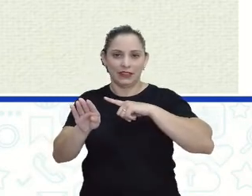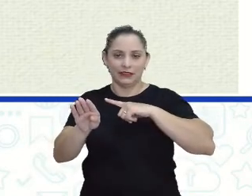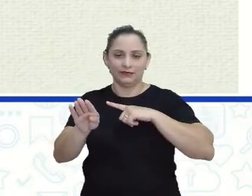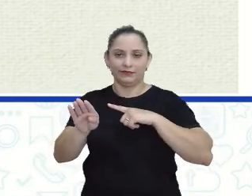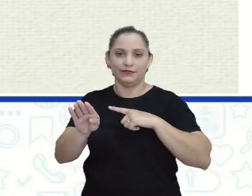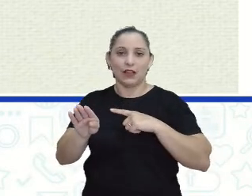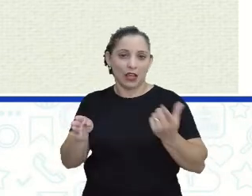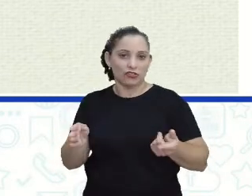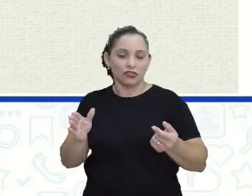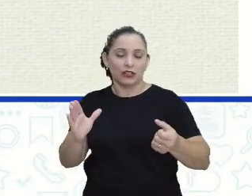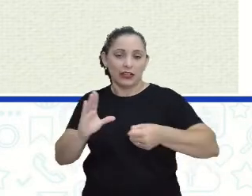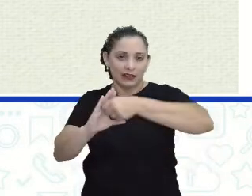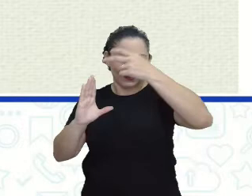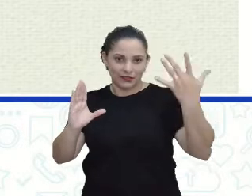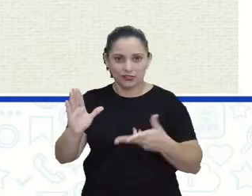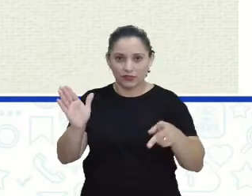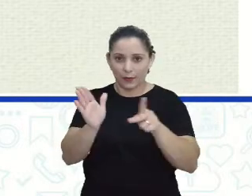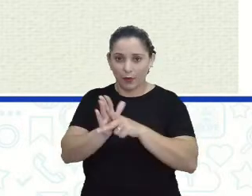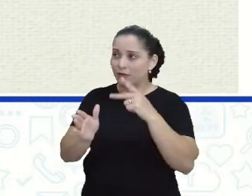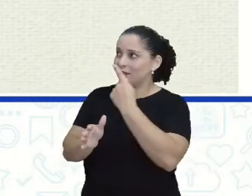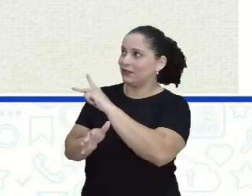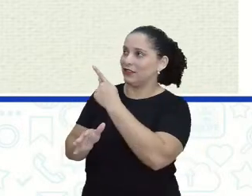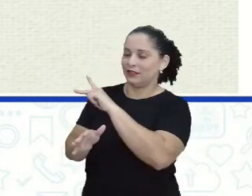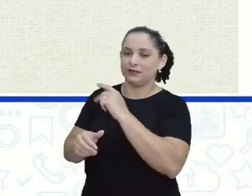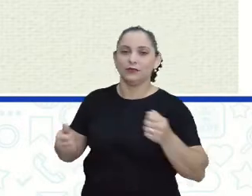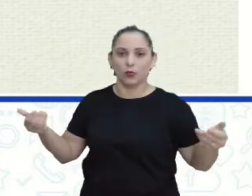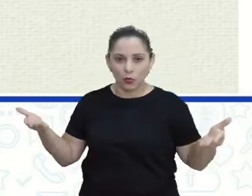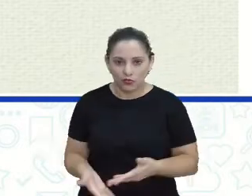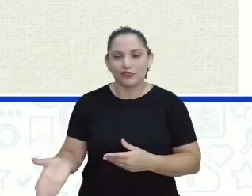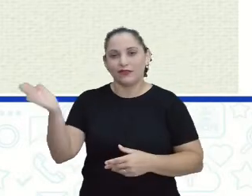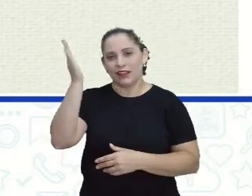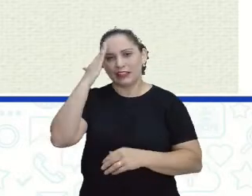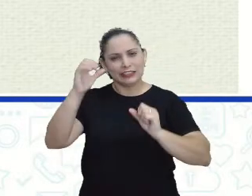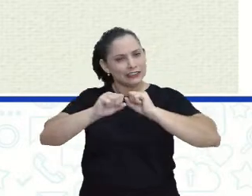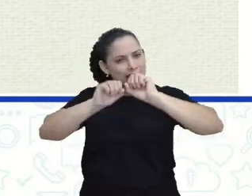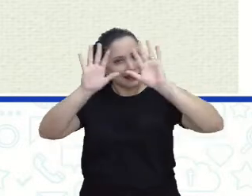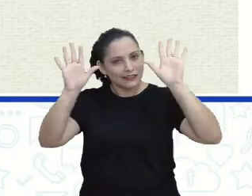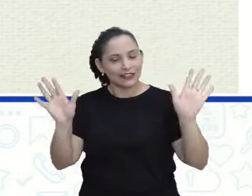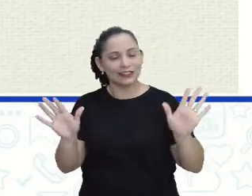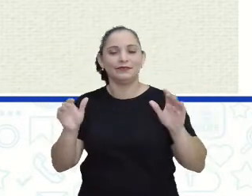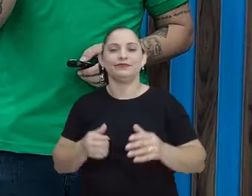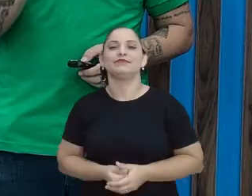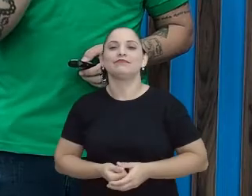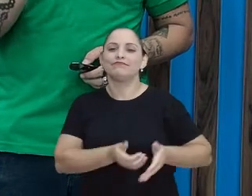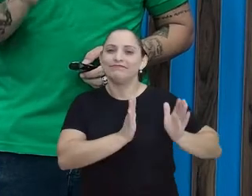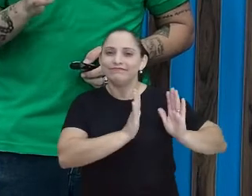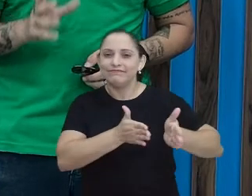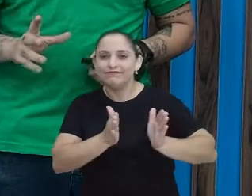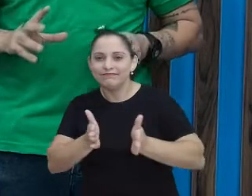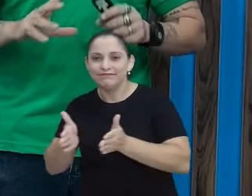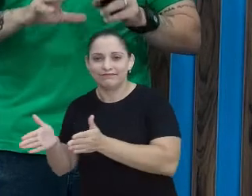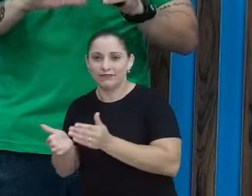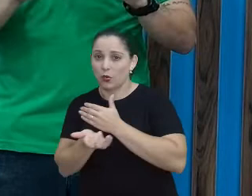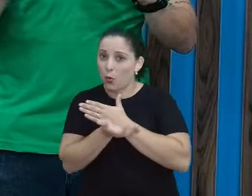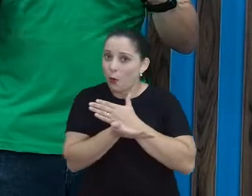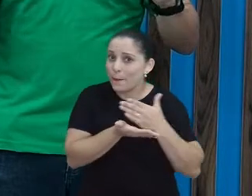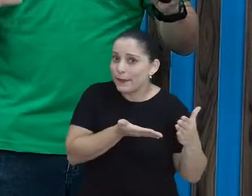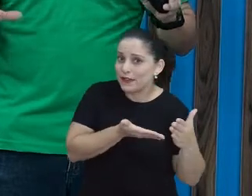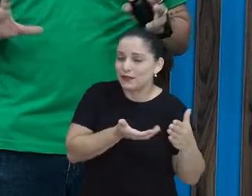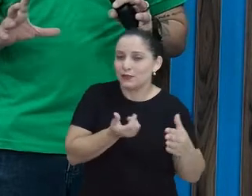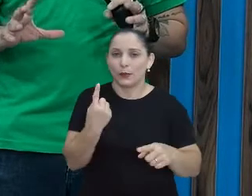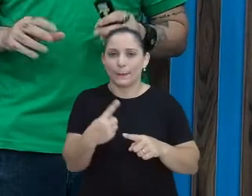elementos que a gente vai começar a ver na aula de hoje, tá certo? Grava bem que eu estou dizendo que a gente vai começar, porque são